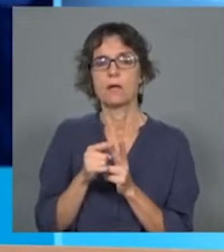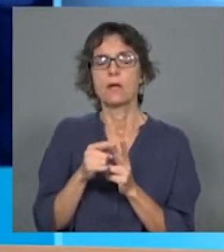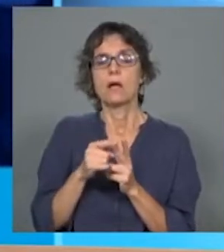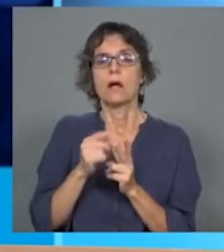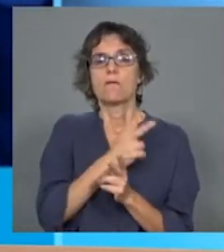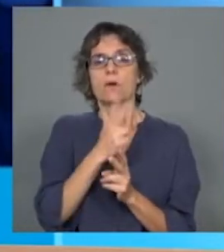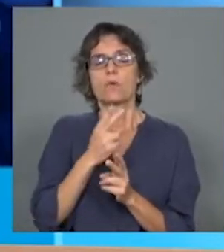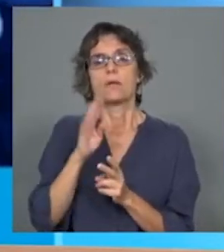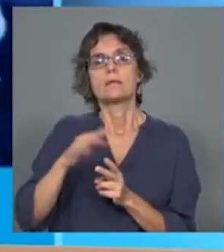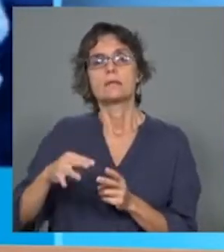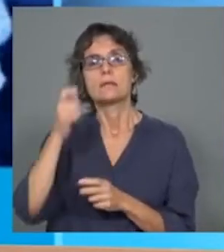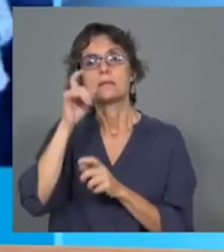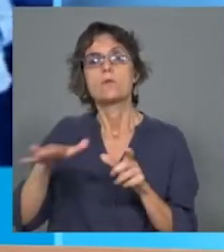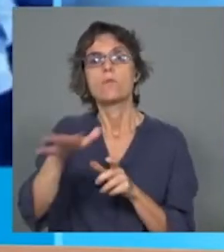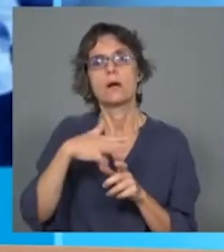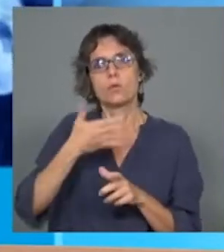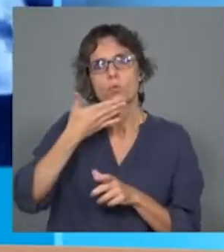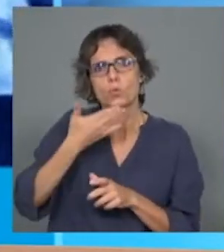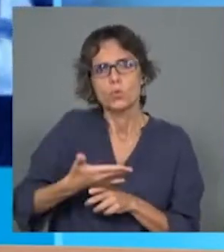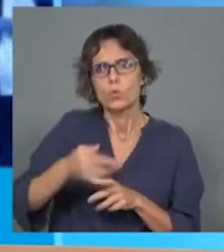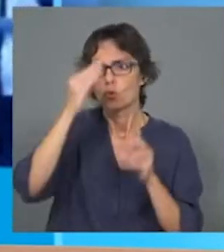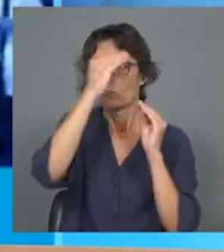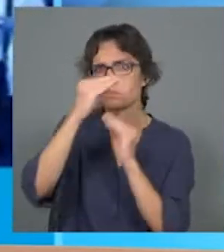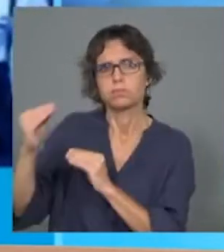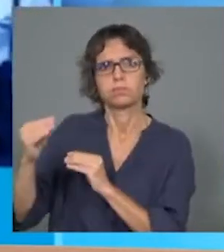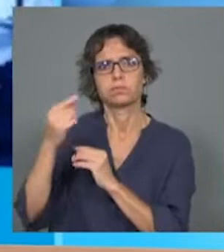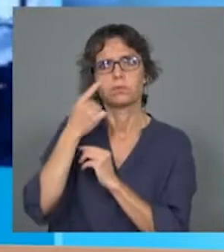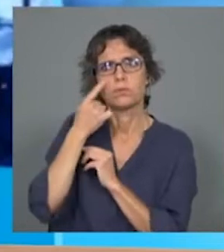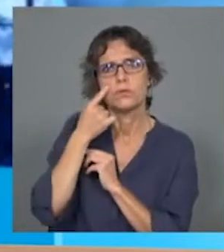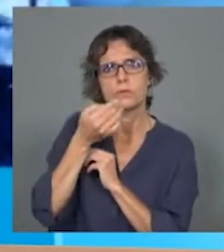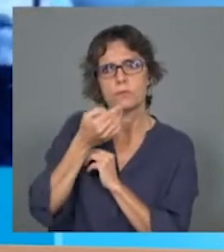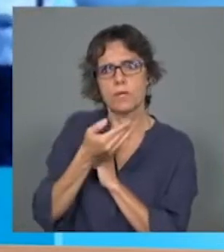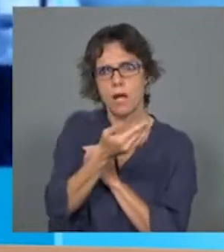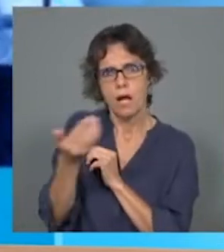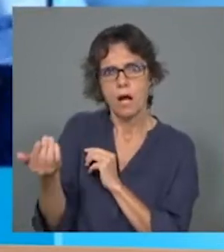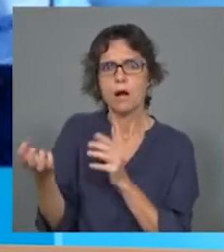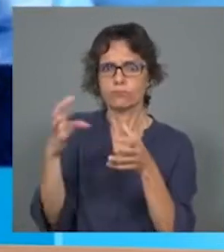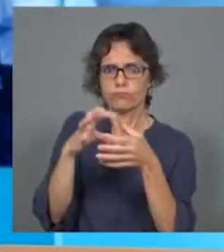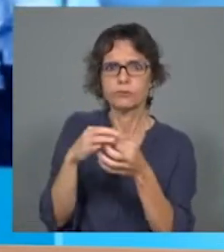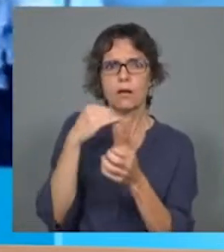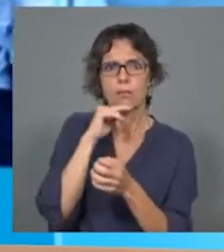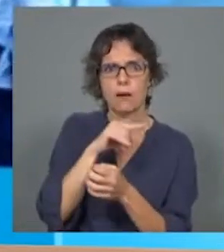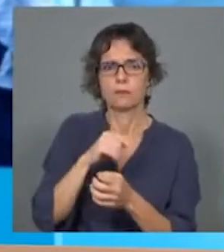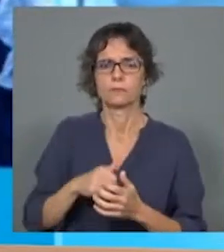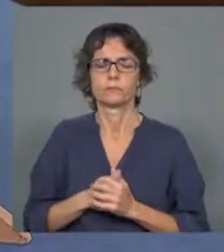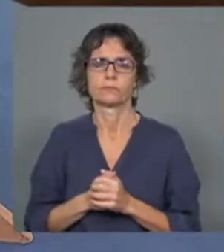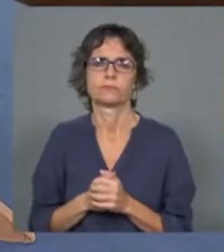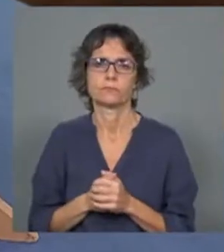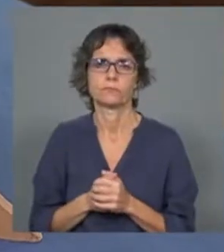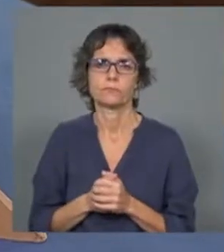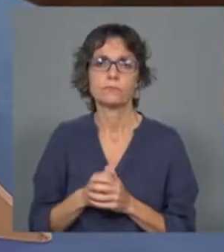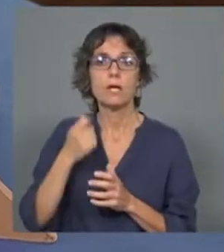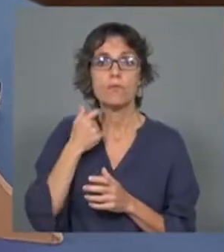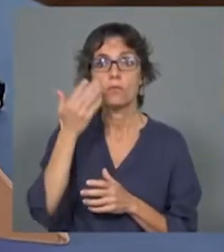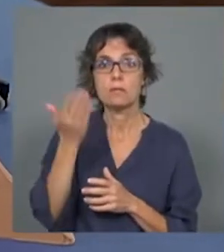possuem um historial grande de ensino, de formação, a propósito destes temas e também de investigação. E esta